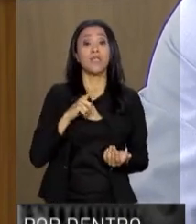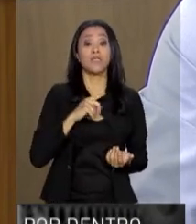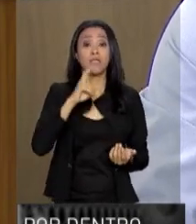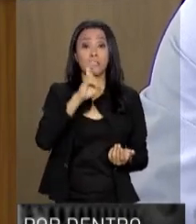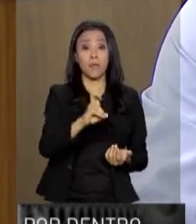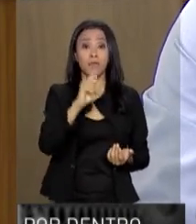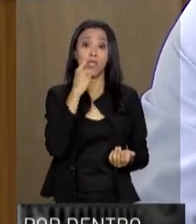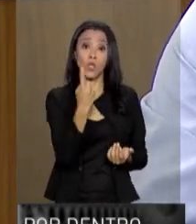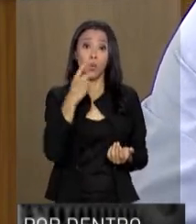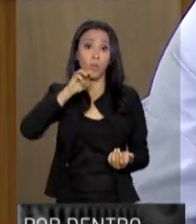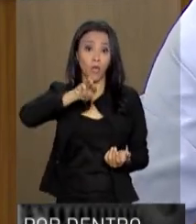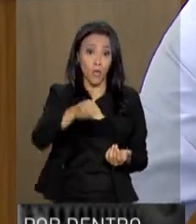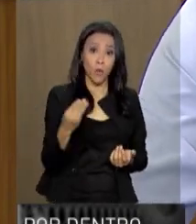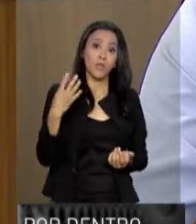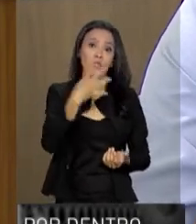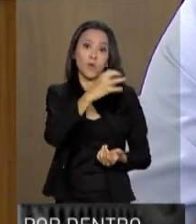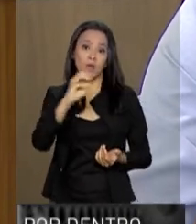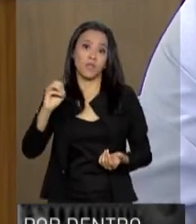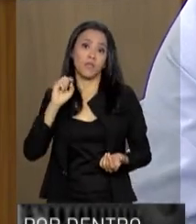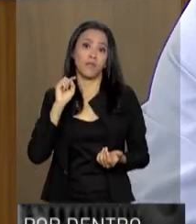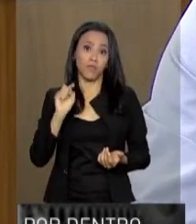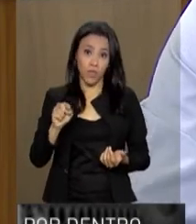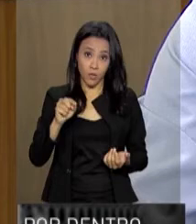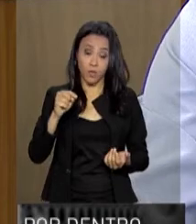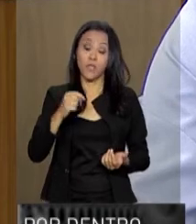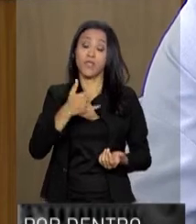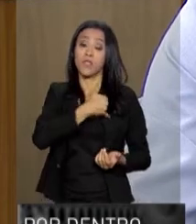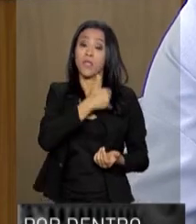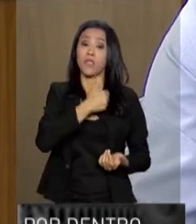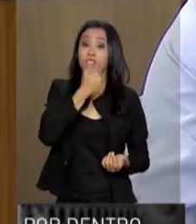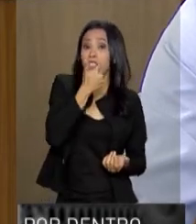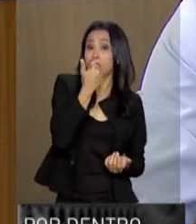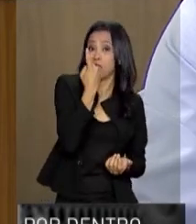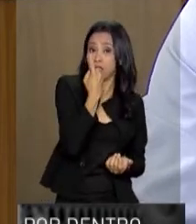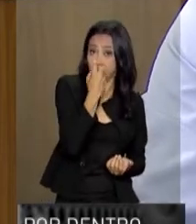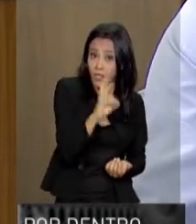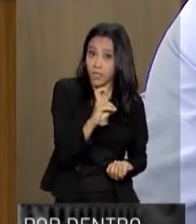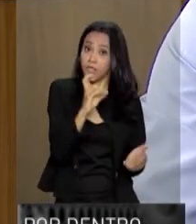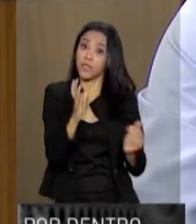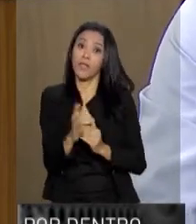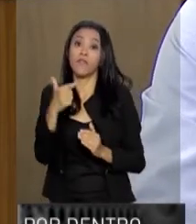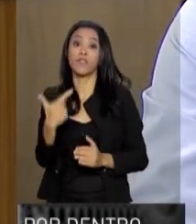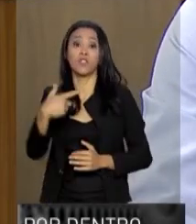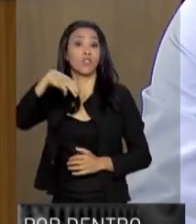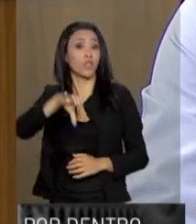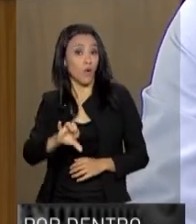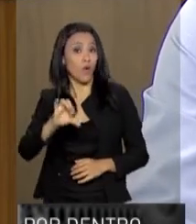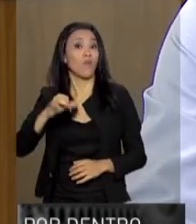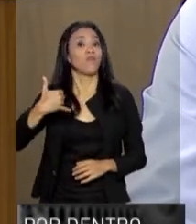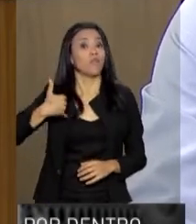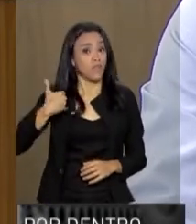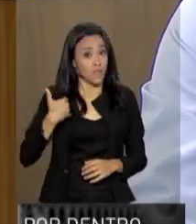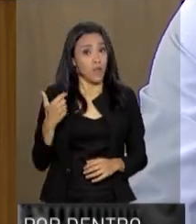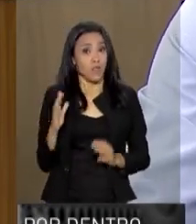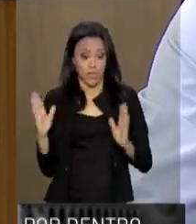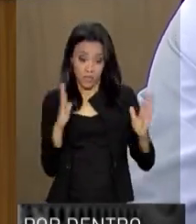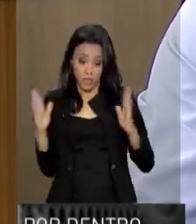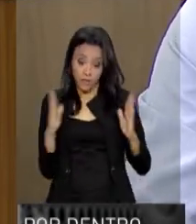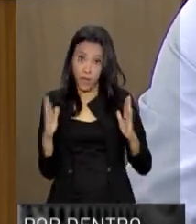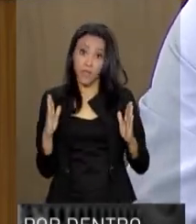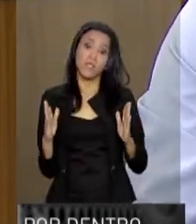400 mil brasileiros de 15 a 29 anos que é o público que o brasil elegeu como jovem pelo estatuto da juventude